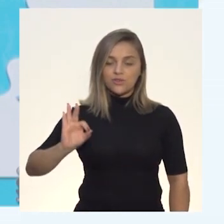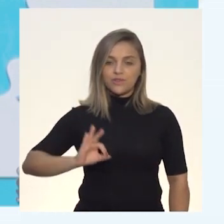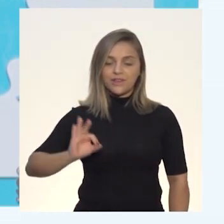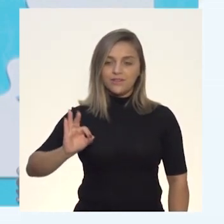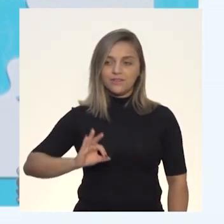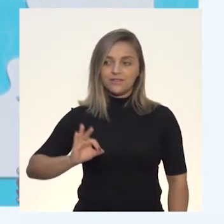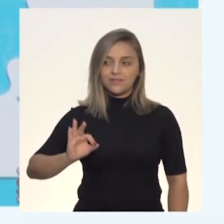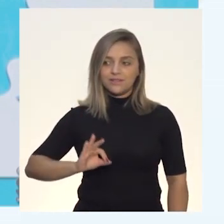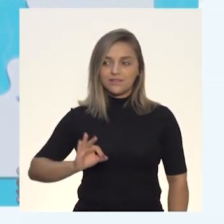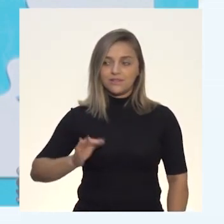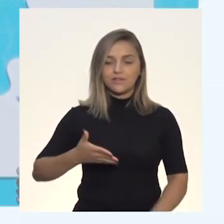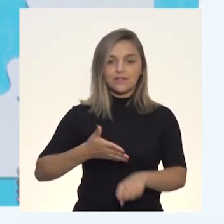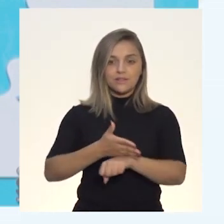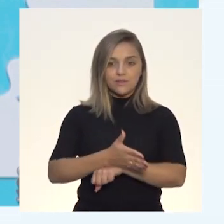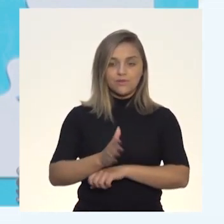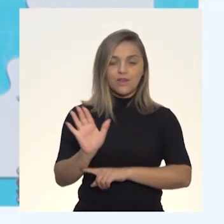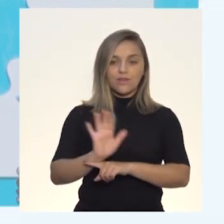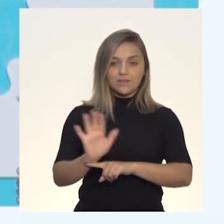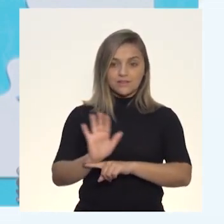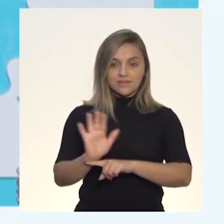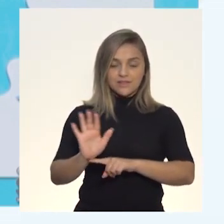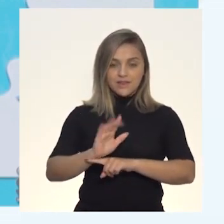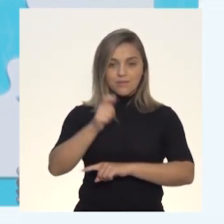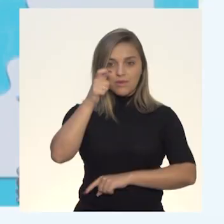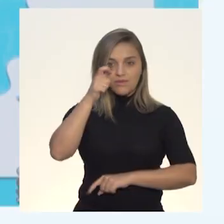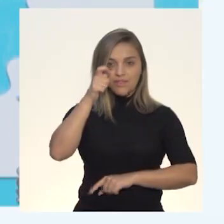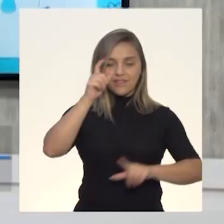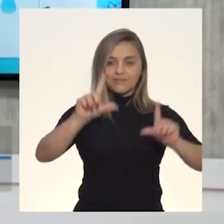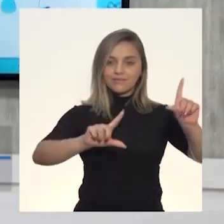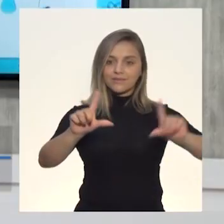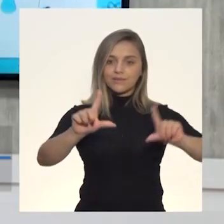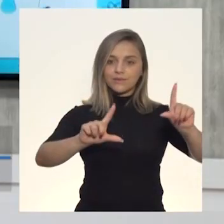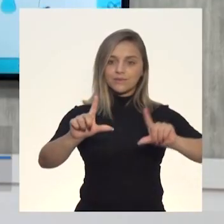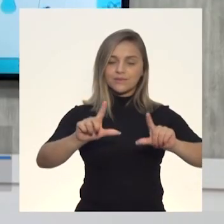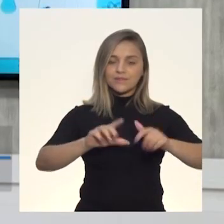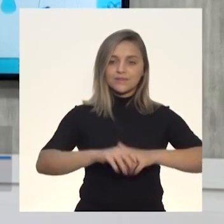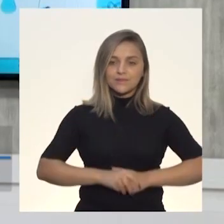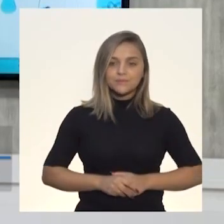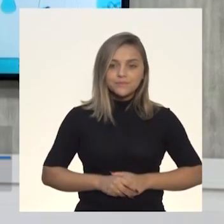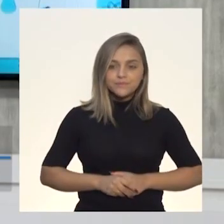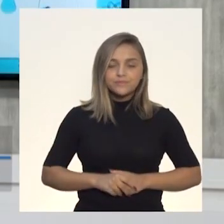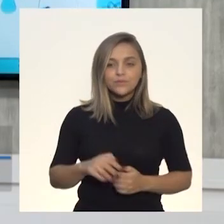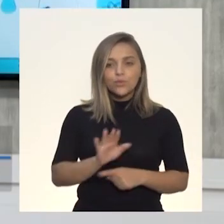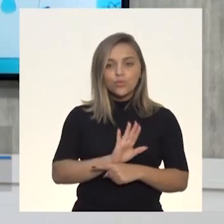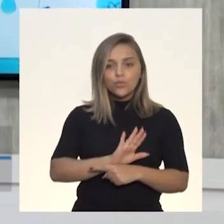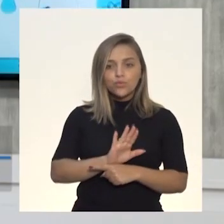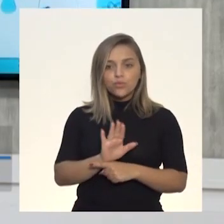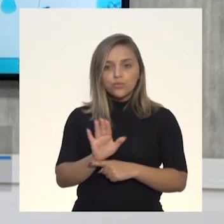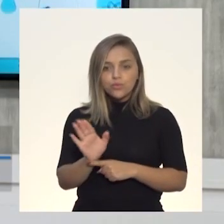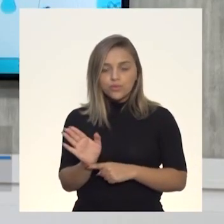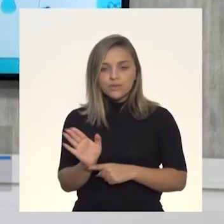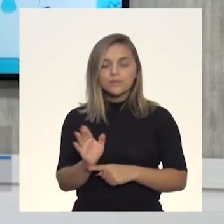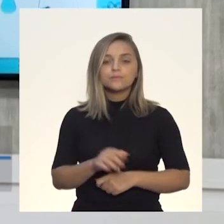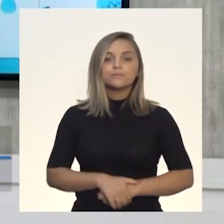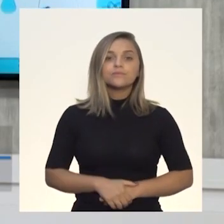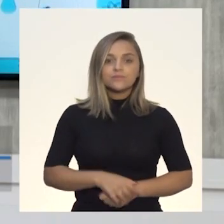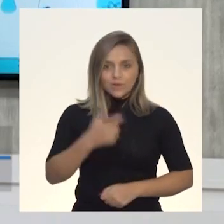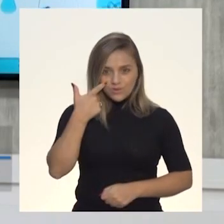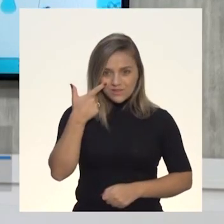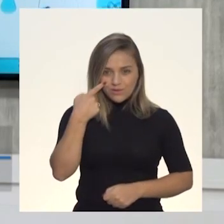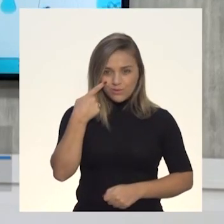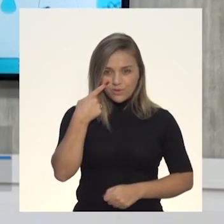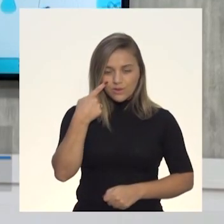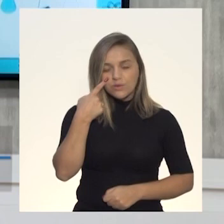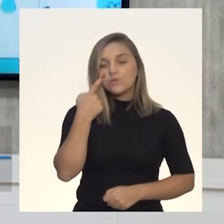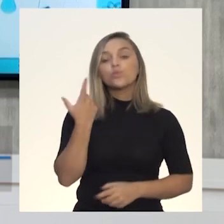cinema assistem a filmes na TV. Viu a pegadinha? Você percebeu aí o jogo que ele está fazendo com os números? Como você pode